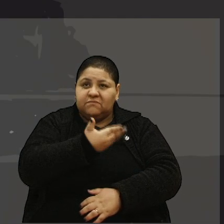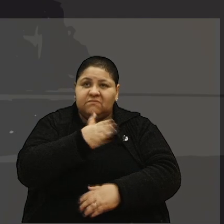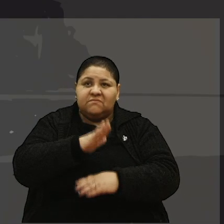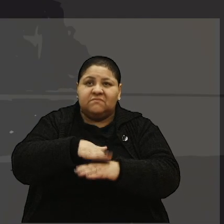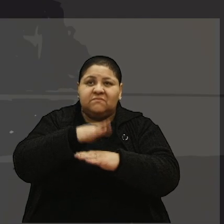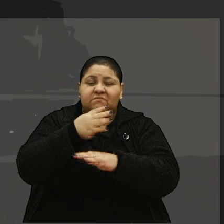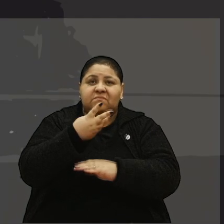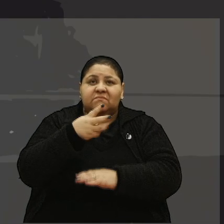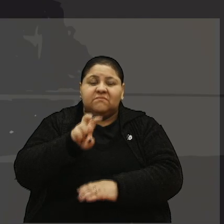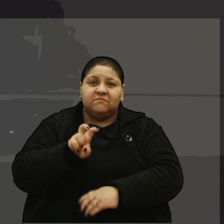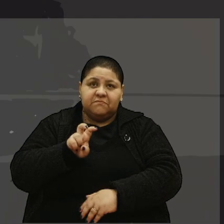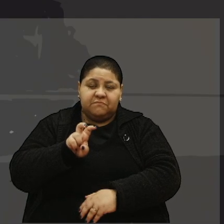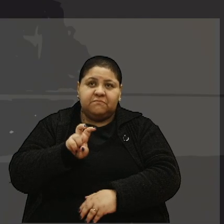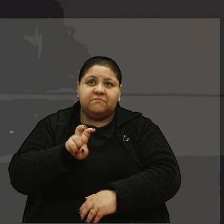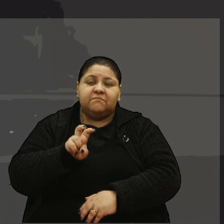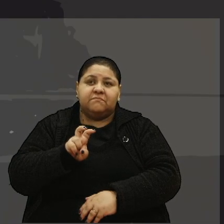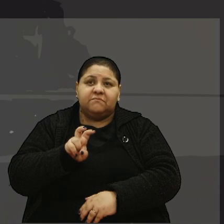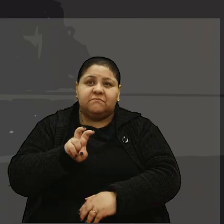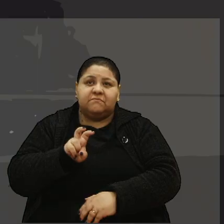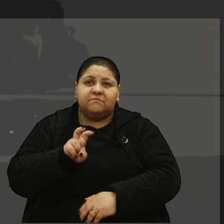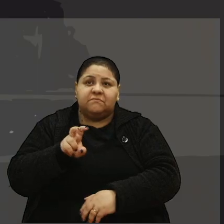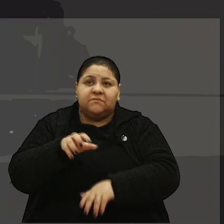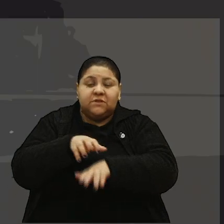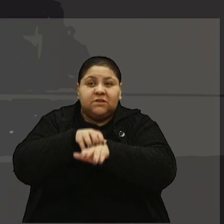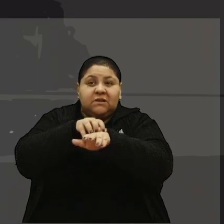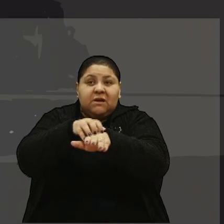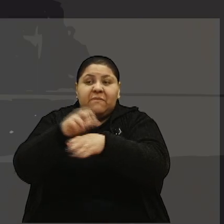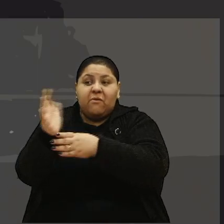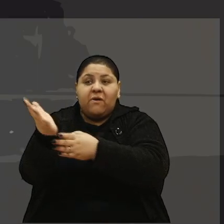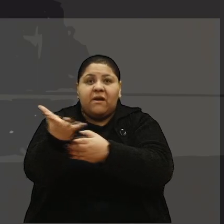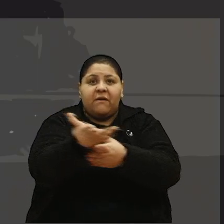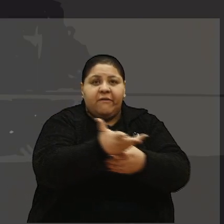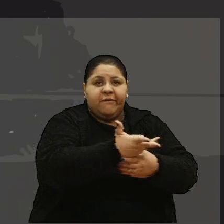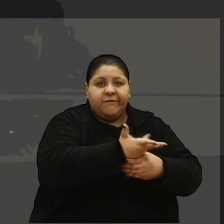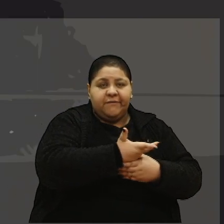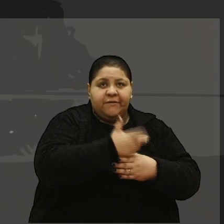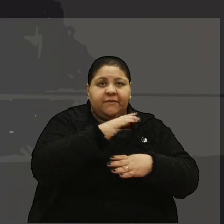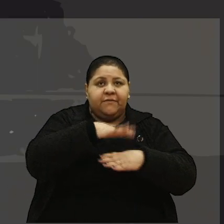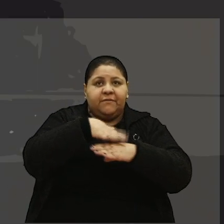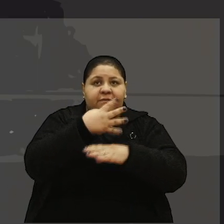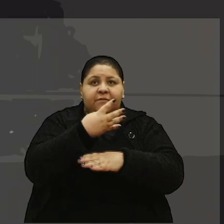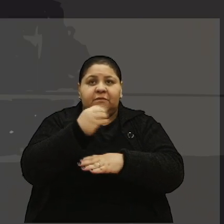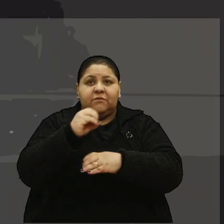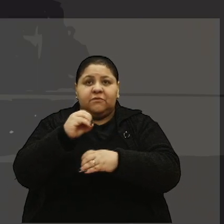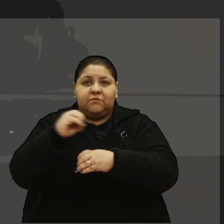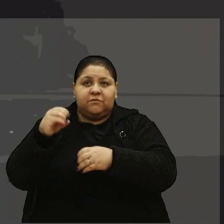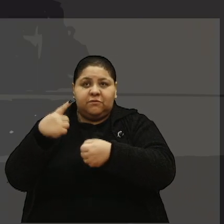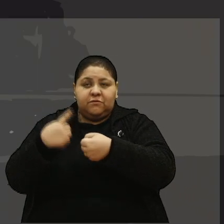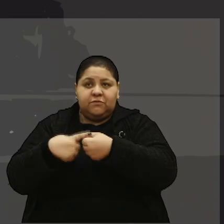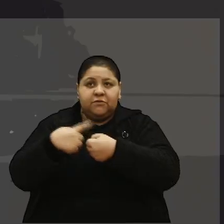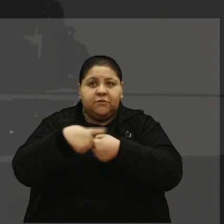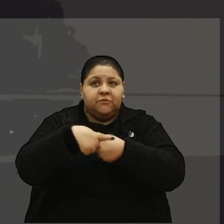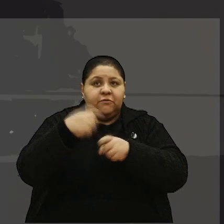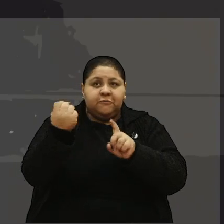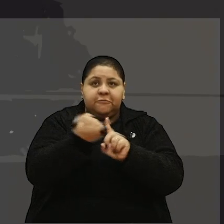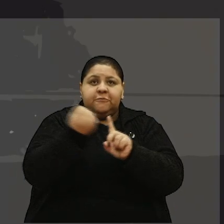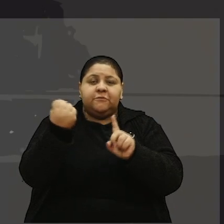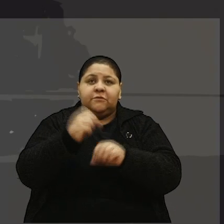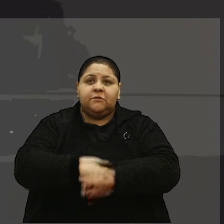de 35 caminhão arrecadado ali para os mais de 400 municípios que forem atingidos.